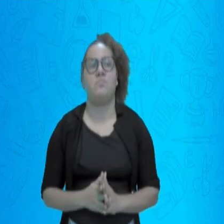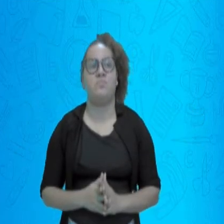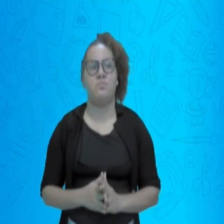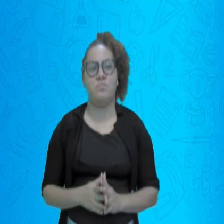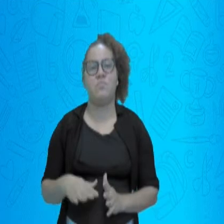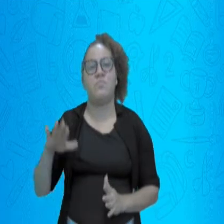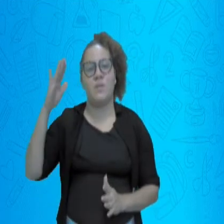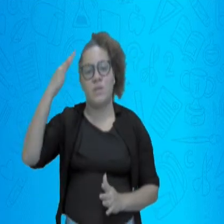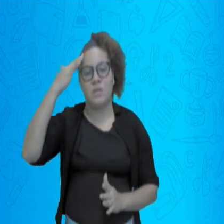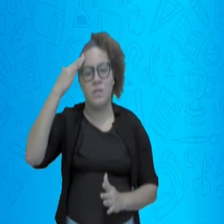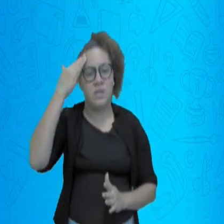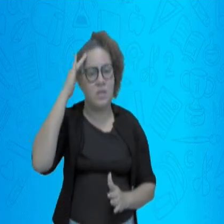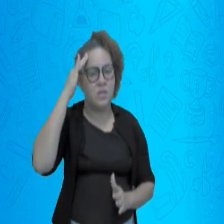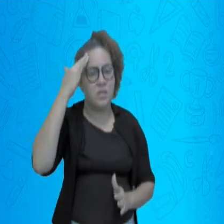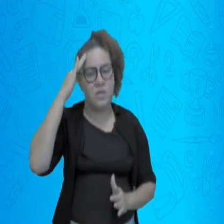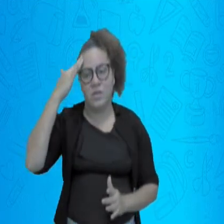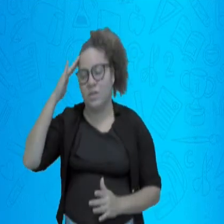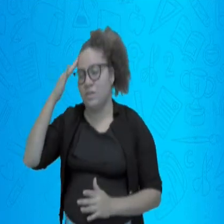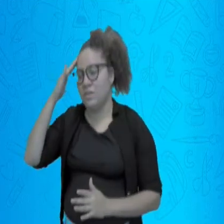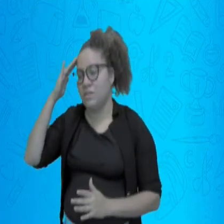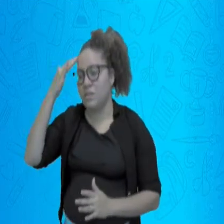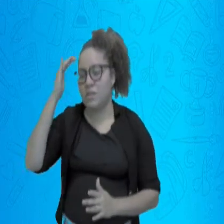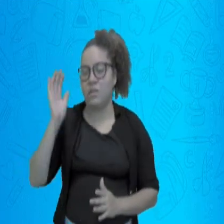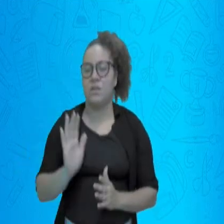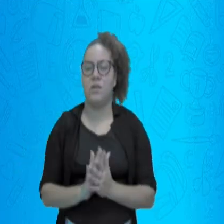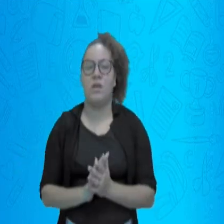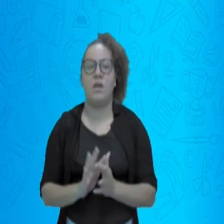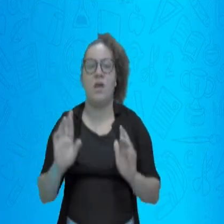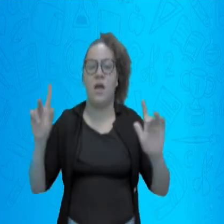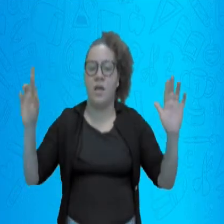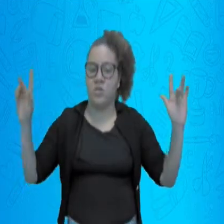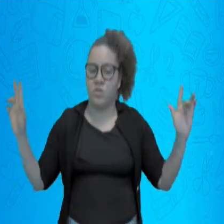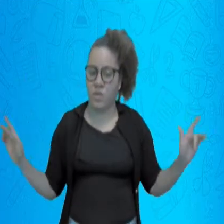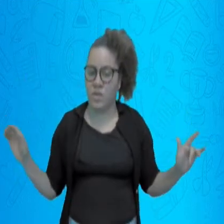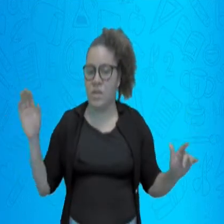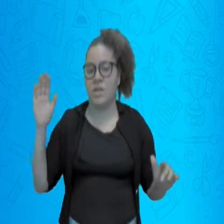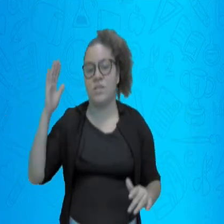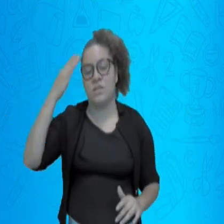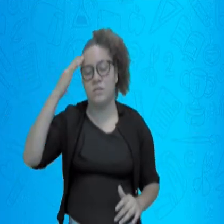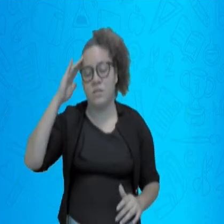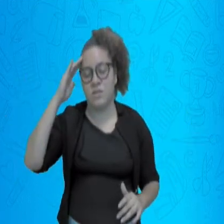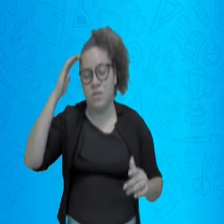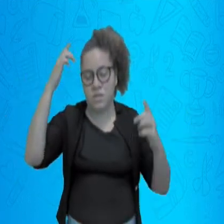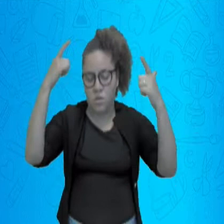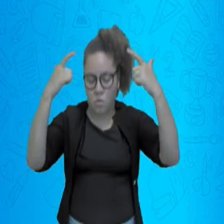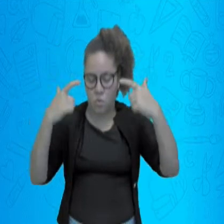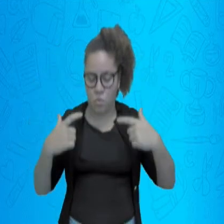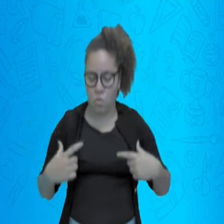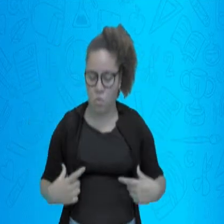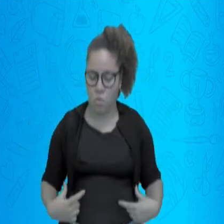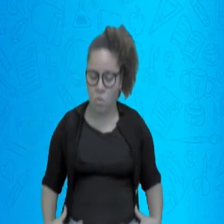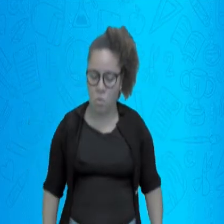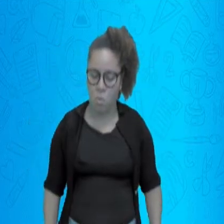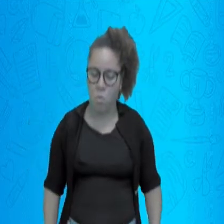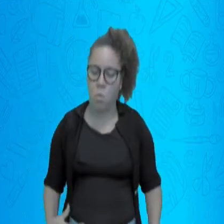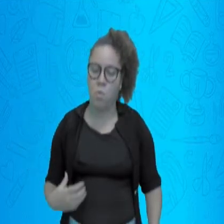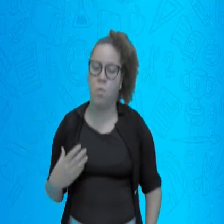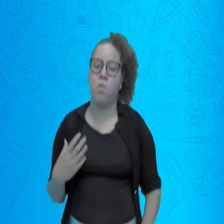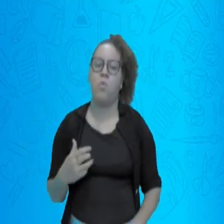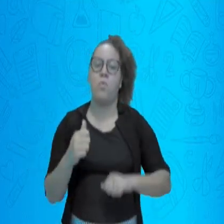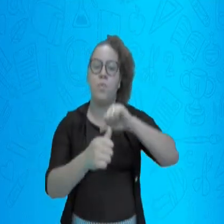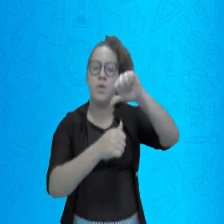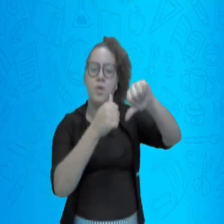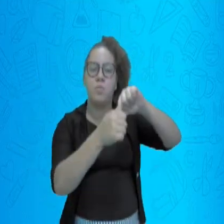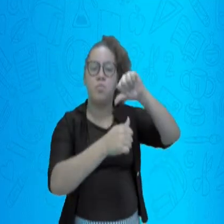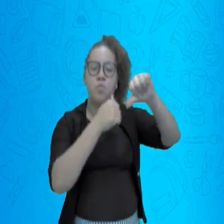de cada um, primeiro, devemos entender o nosso corpo e como ele muda com o passar do tempo.